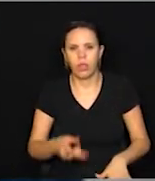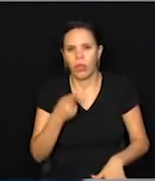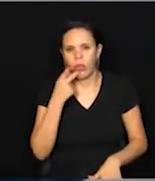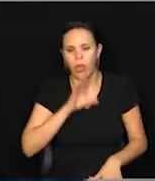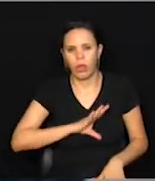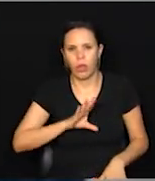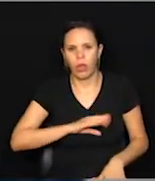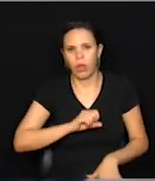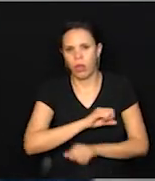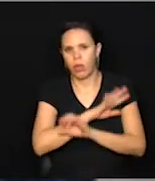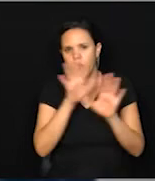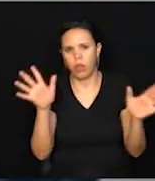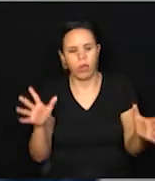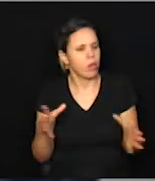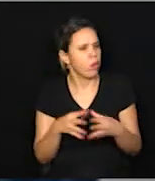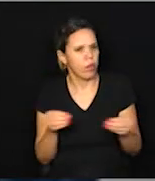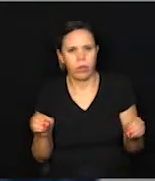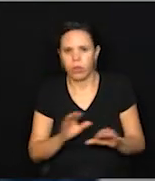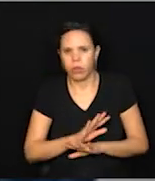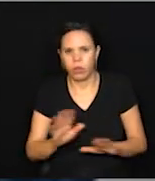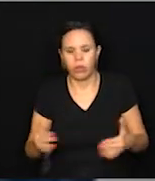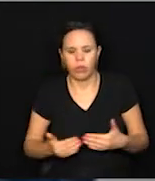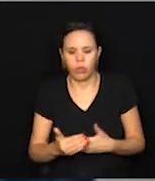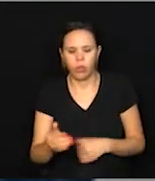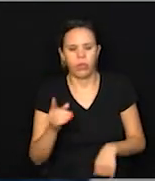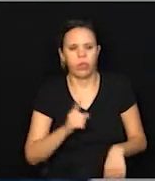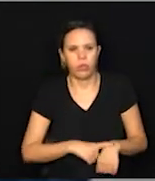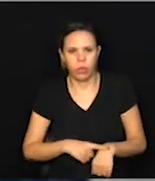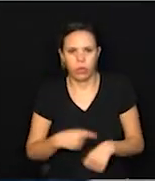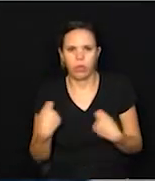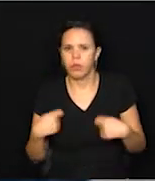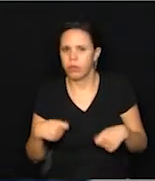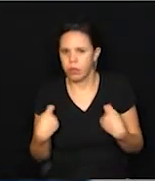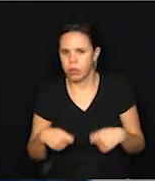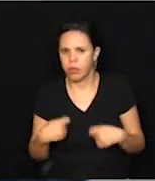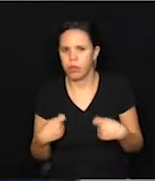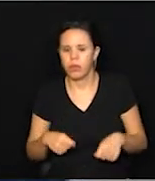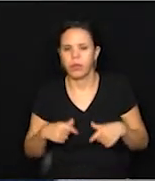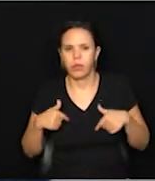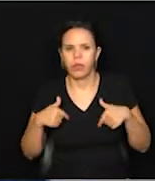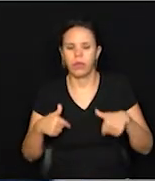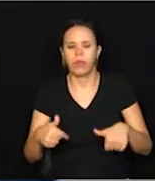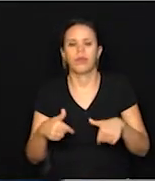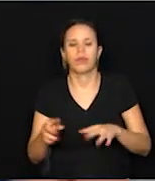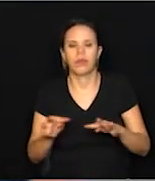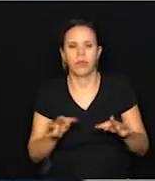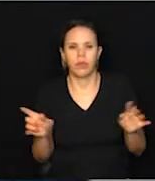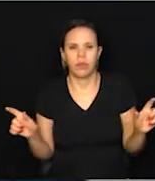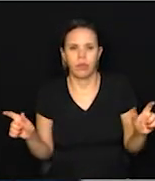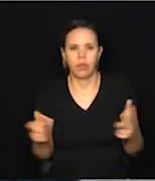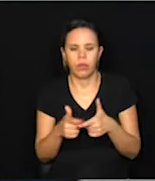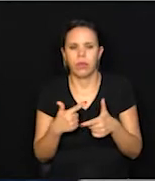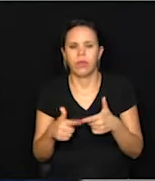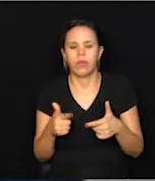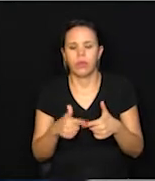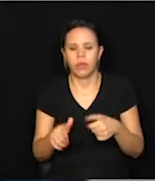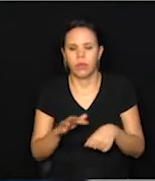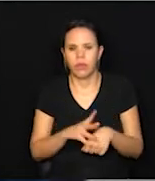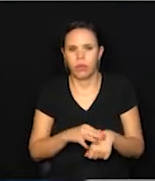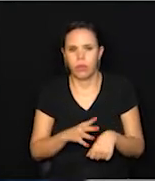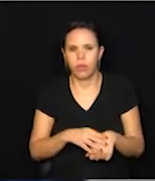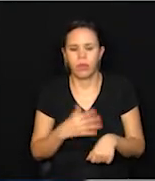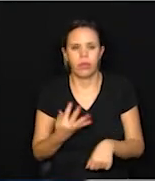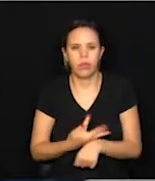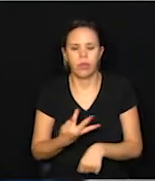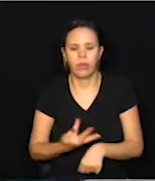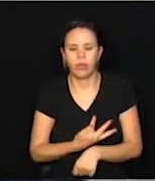ela não vai sumir. Então, ao longo do tempo, nós vamos precisar dessas ações para minimizar as consequências daqueles que